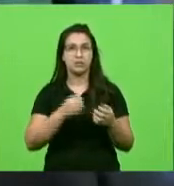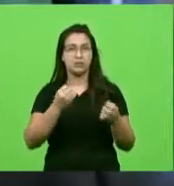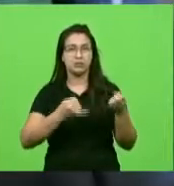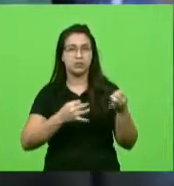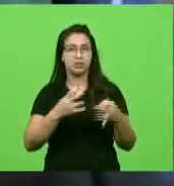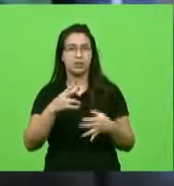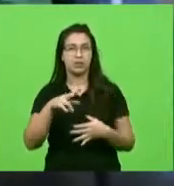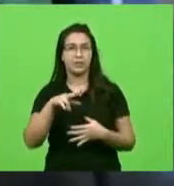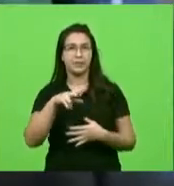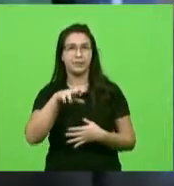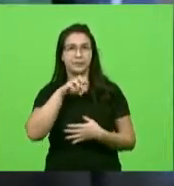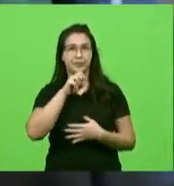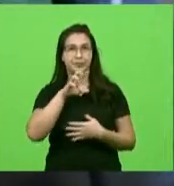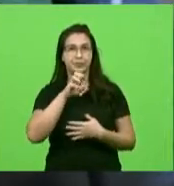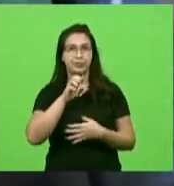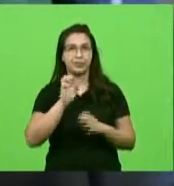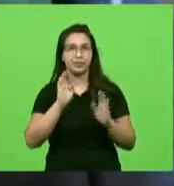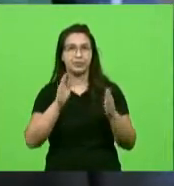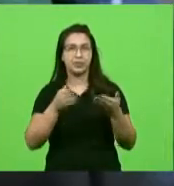em específico.